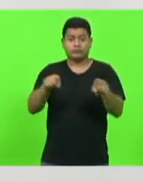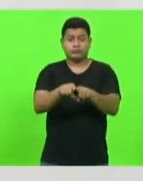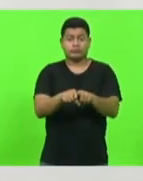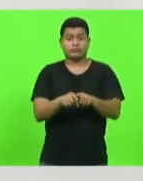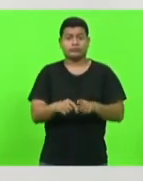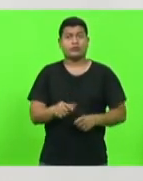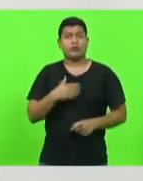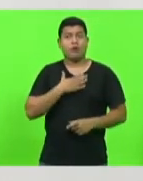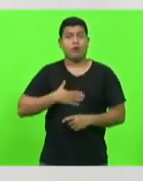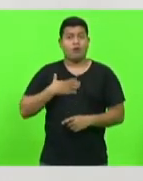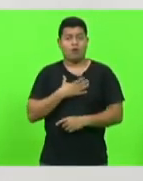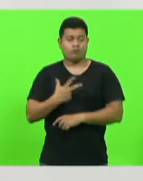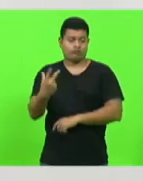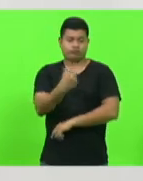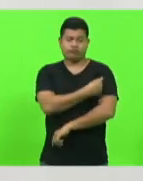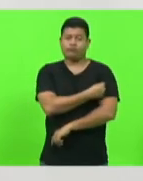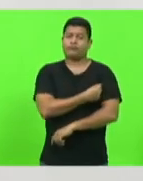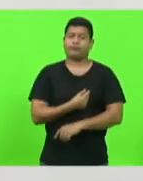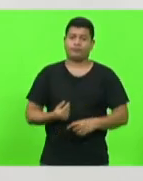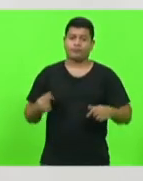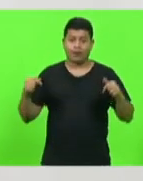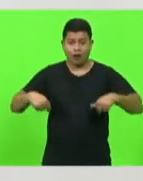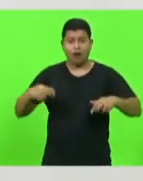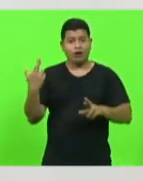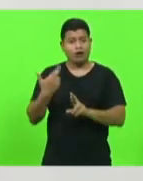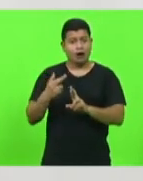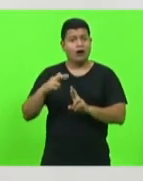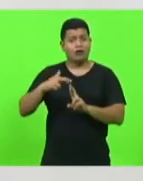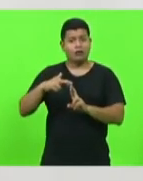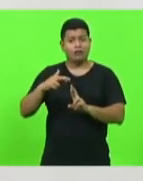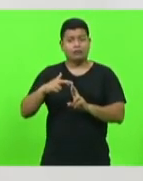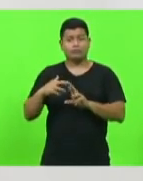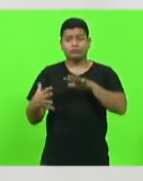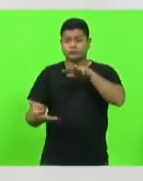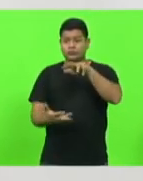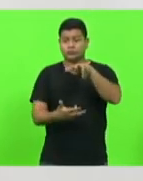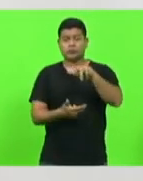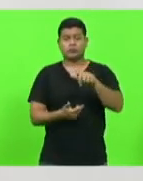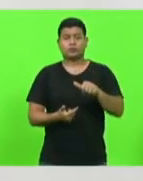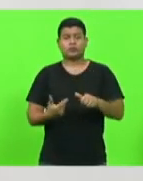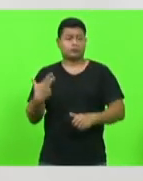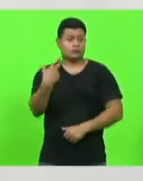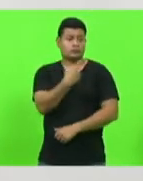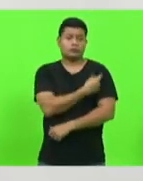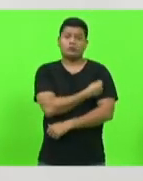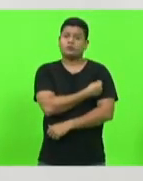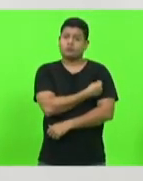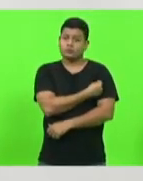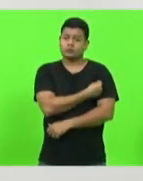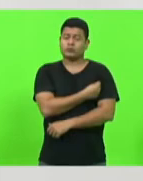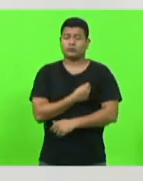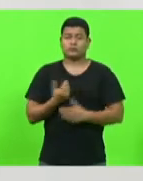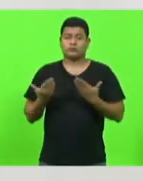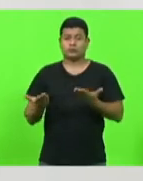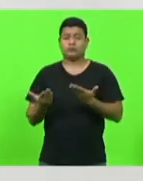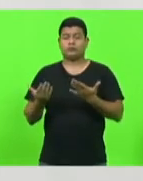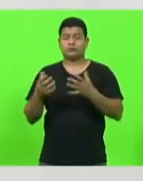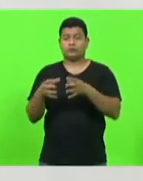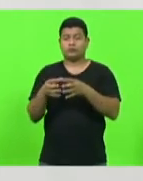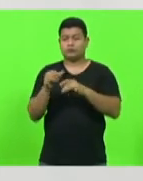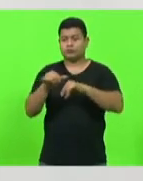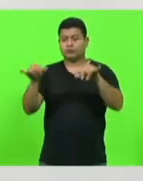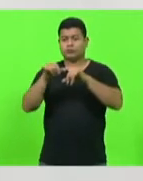povo gosta de se imunizar. E o Brasil é referência mundial em vacinação. Ou seja, a campanha de vacinação contra